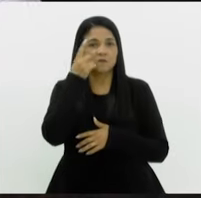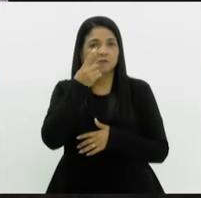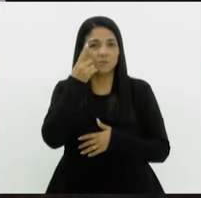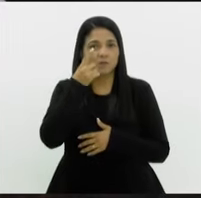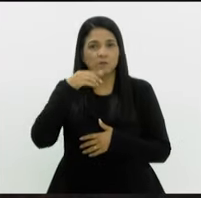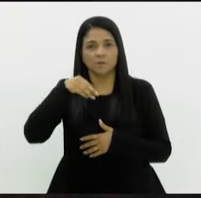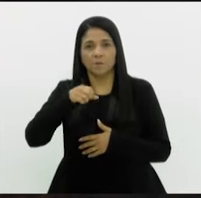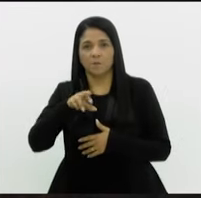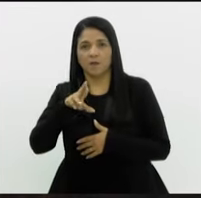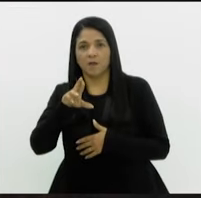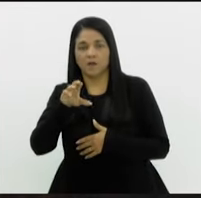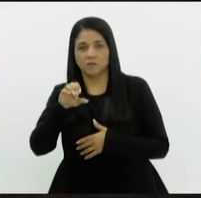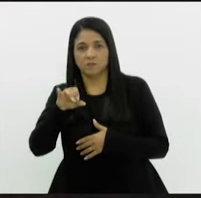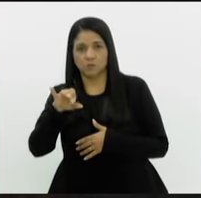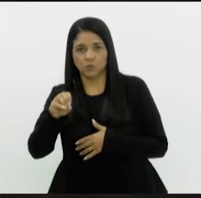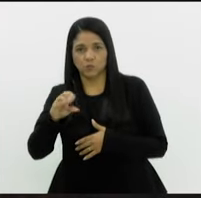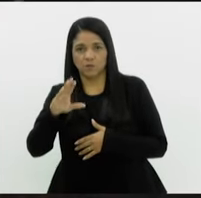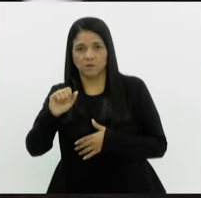Márcio Canella.